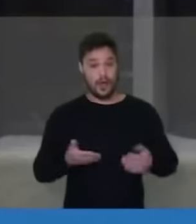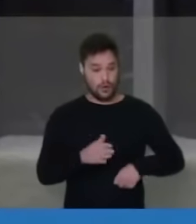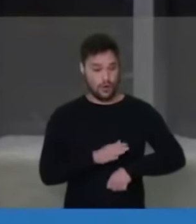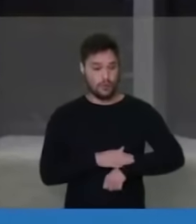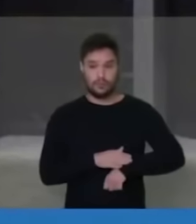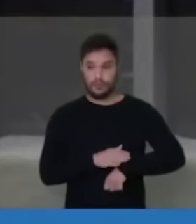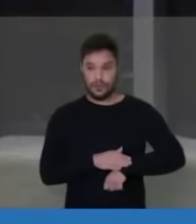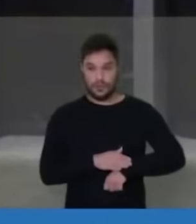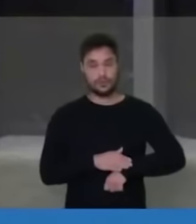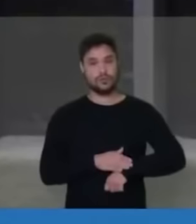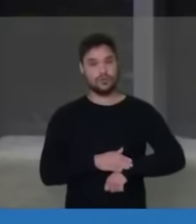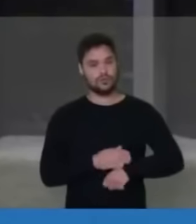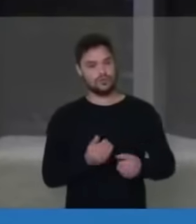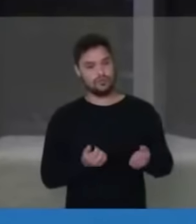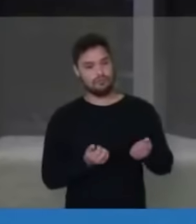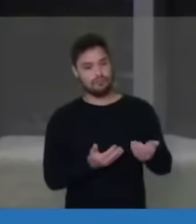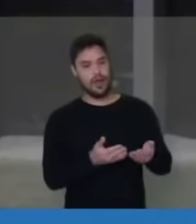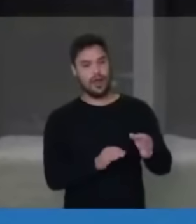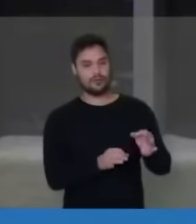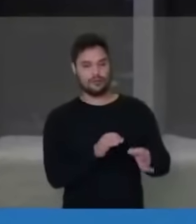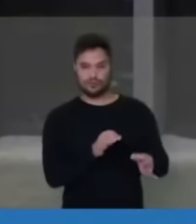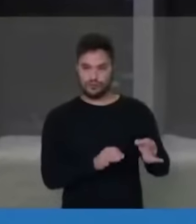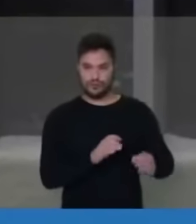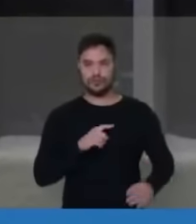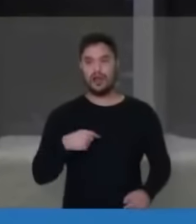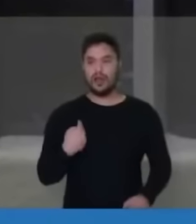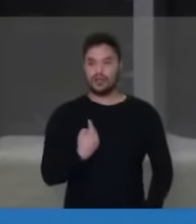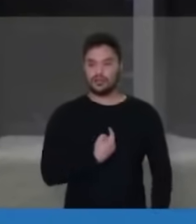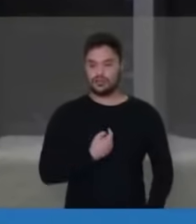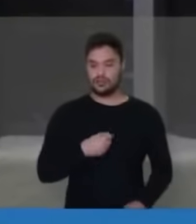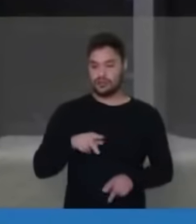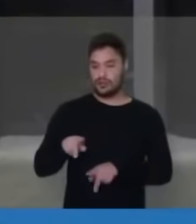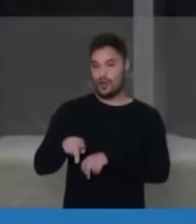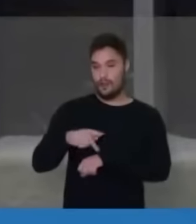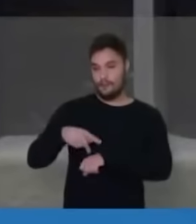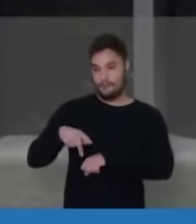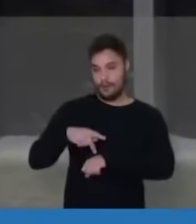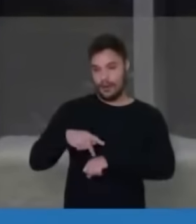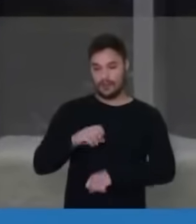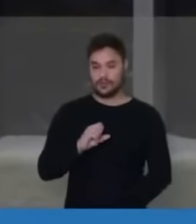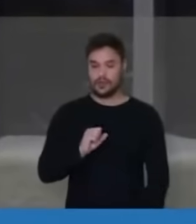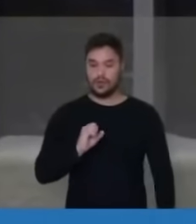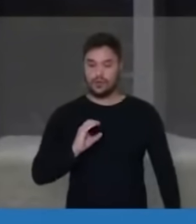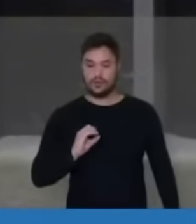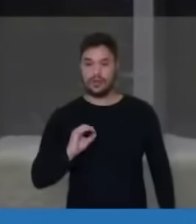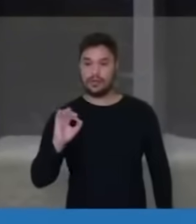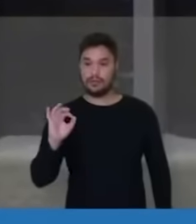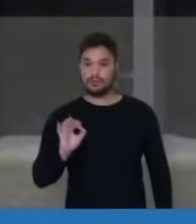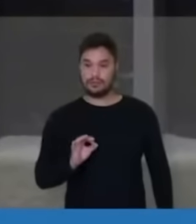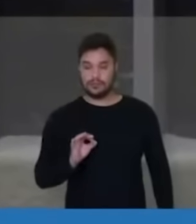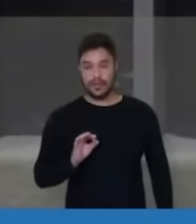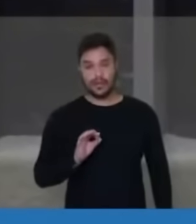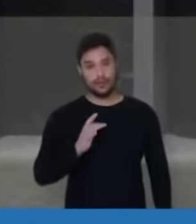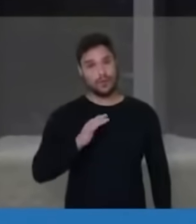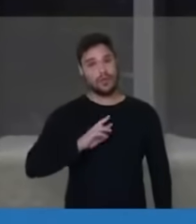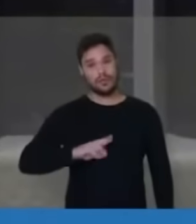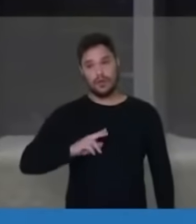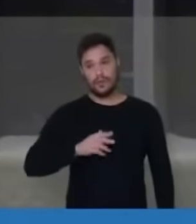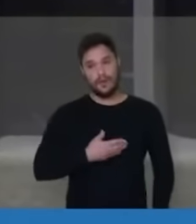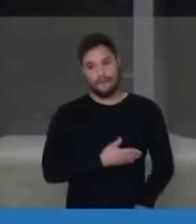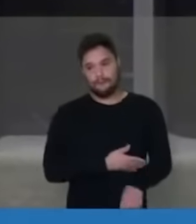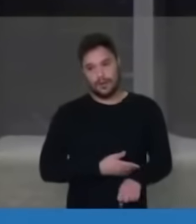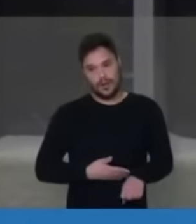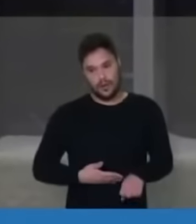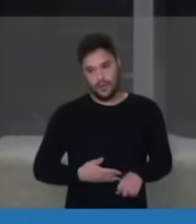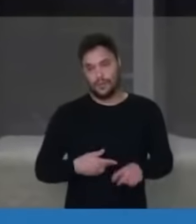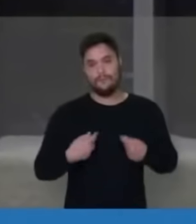gente fazer justiça. Nós somos um país 80% não branco, nós temos uma saga